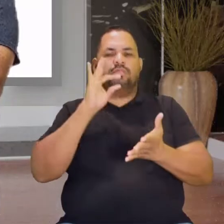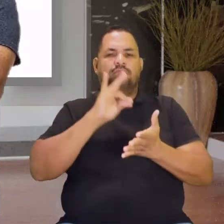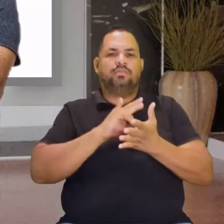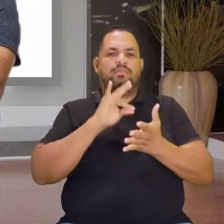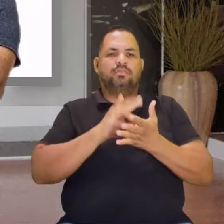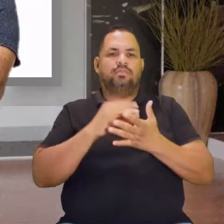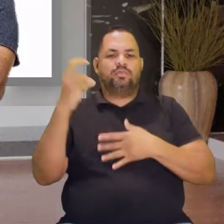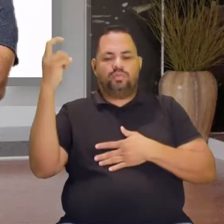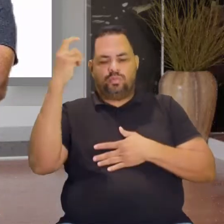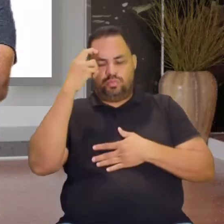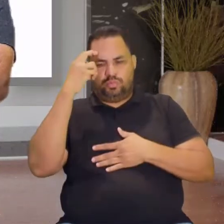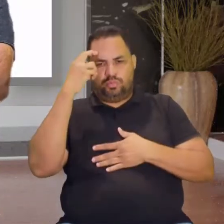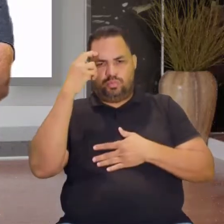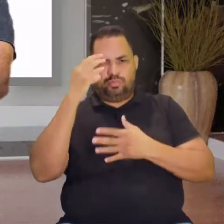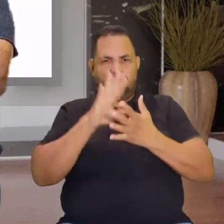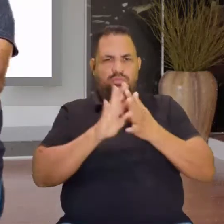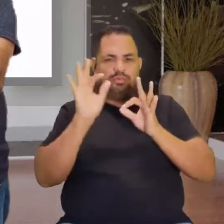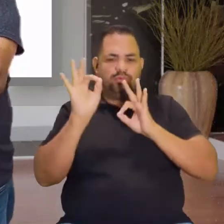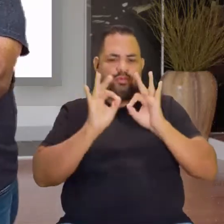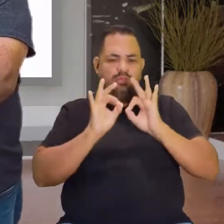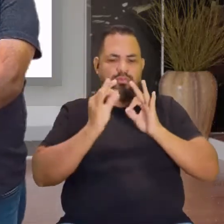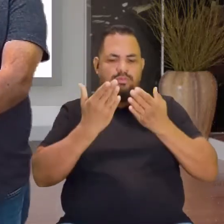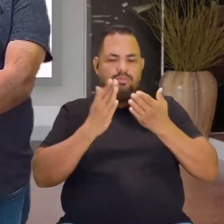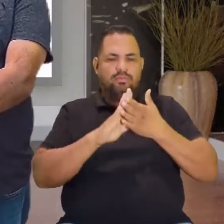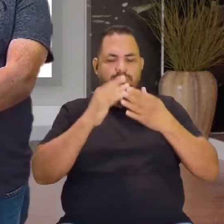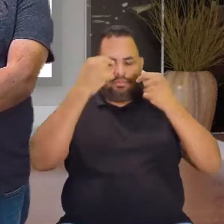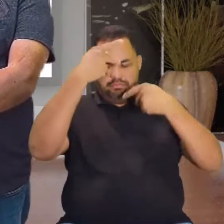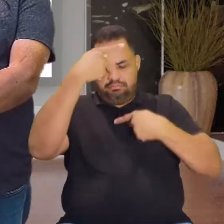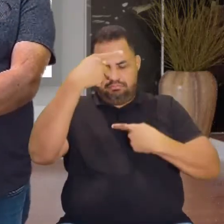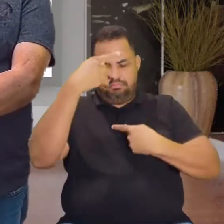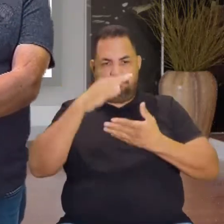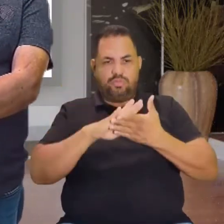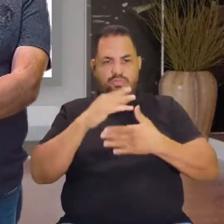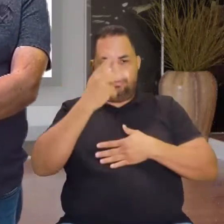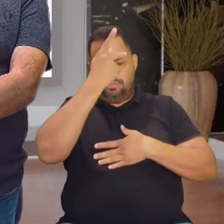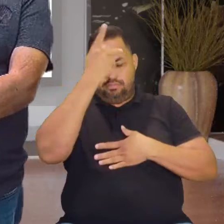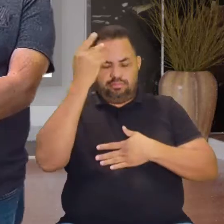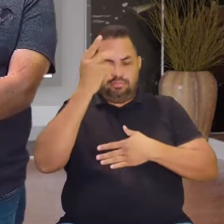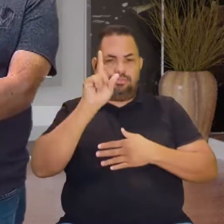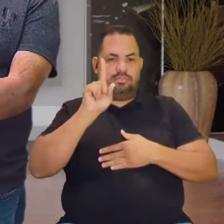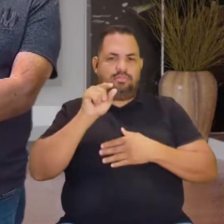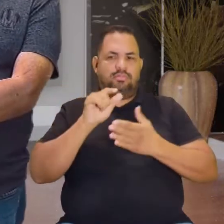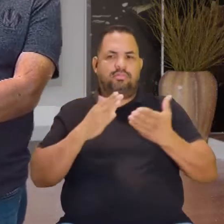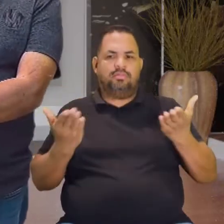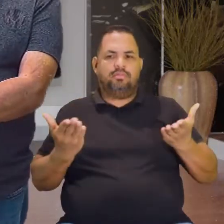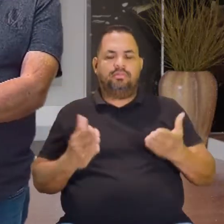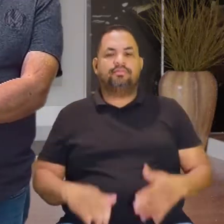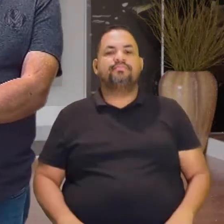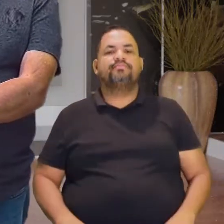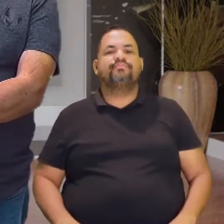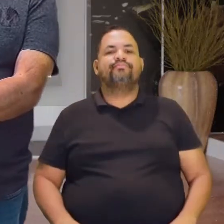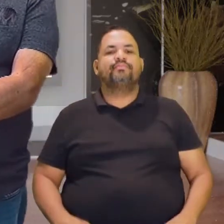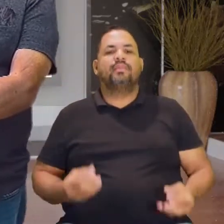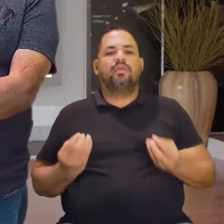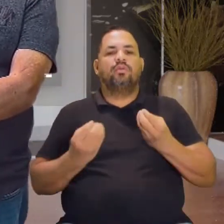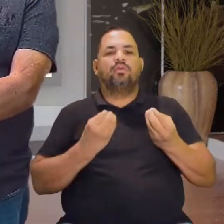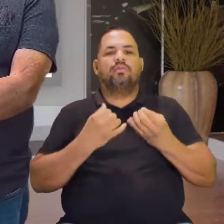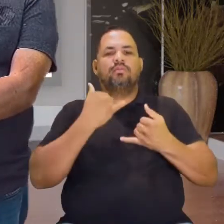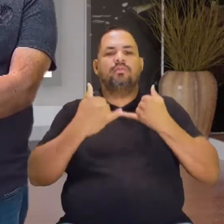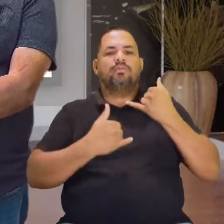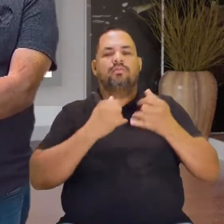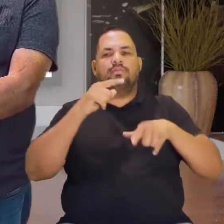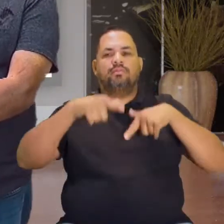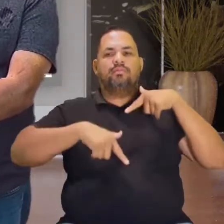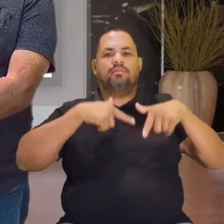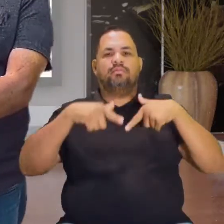a cultura, com a forma que as pessoas são, né? Então ele tinha essa forma muito interessante de brincar, né, com o seu